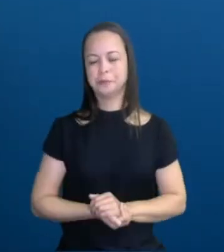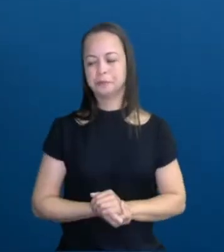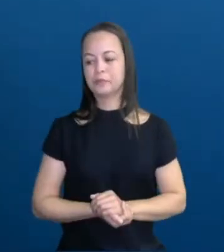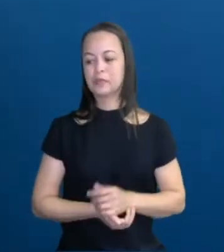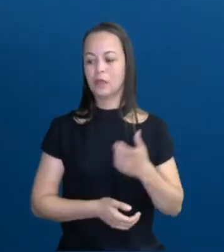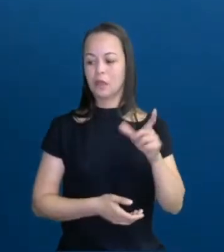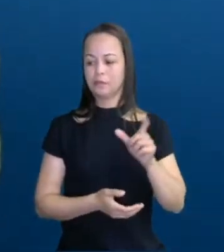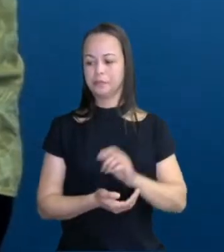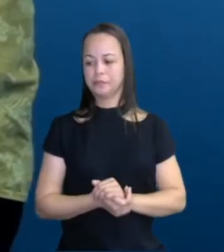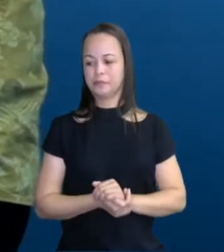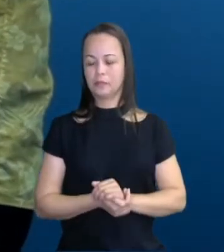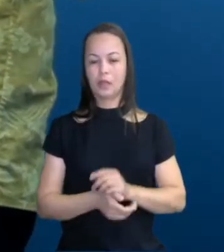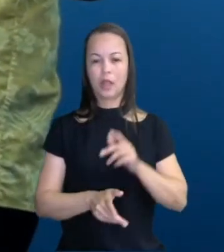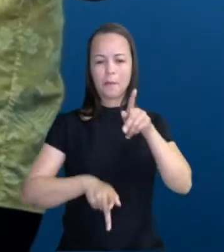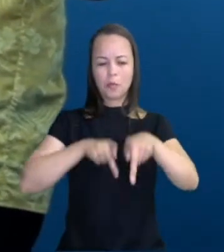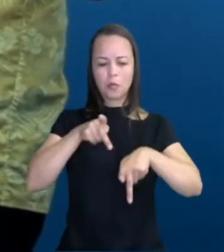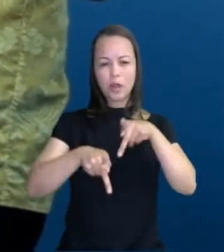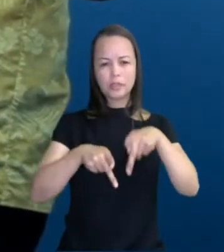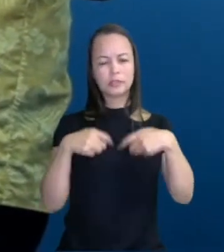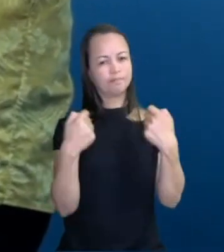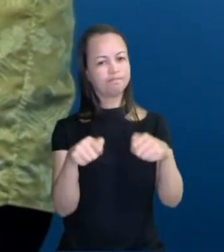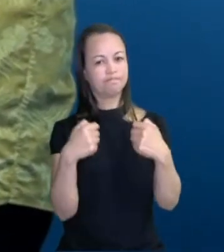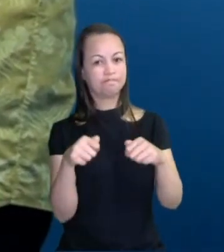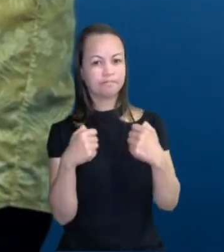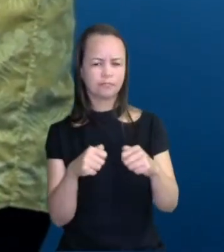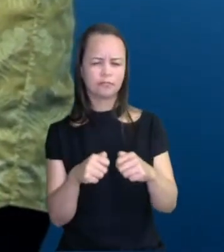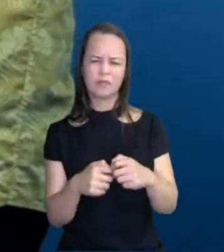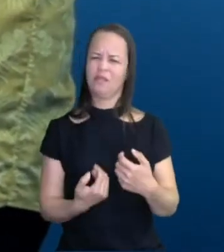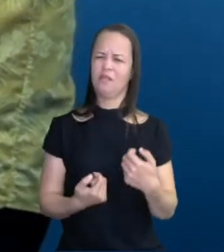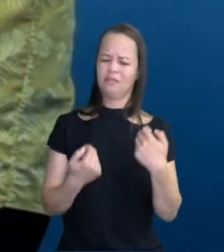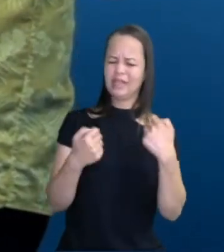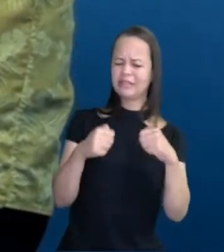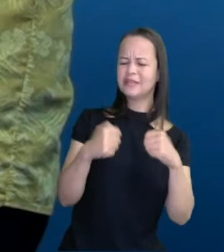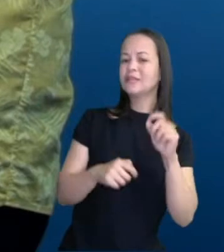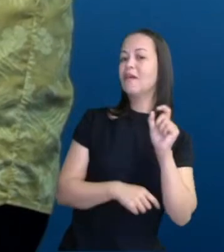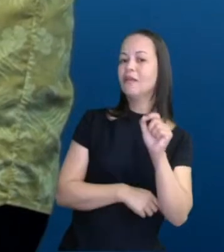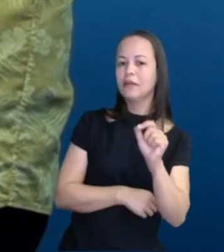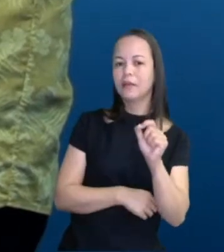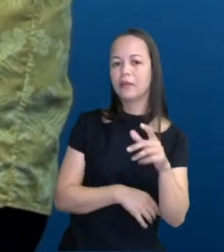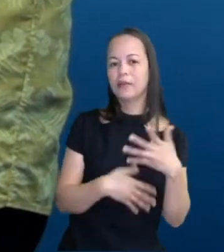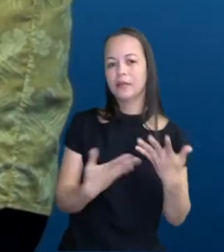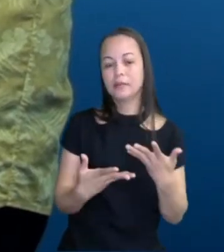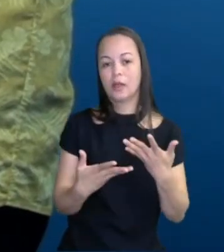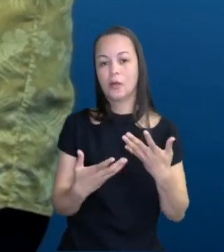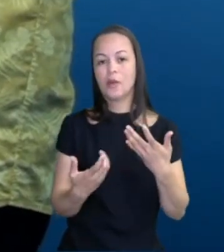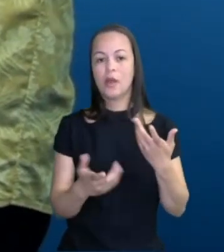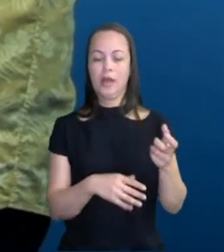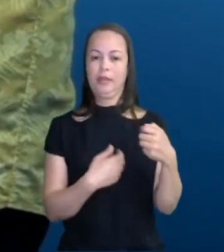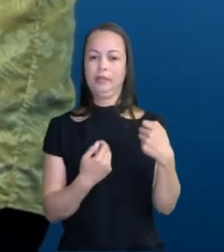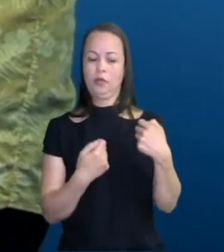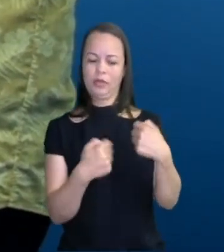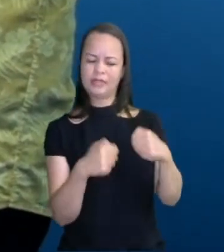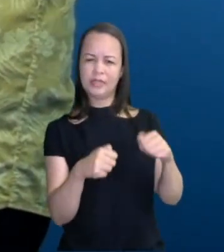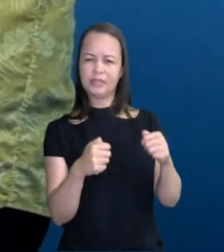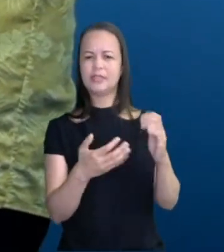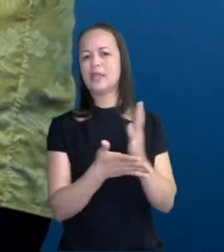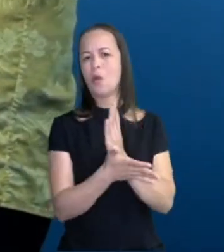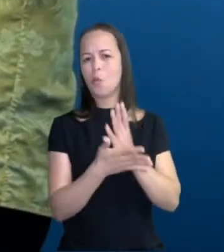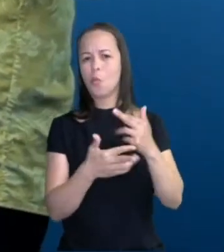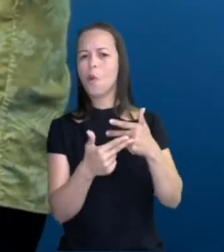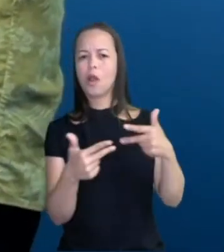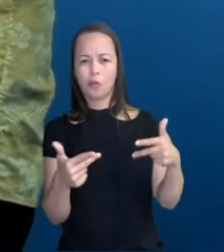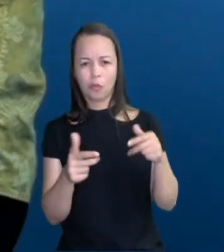essa outra frase, a população necessita. Necessita de quê? Quem necessita, necessita de alguma